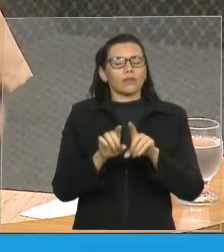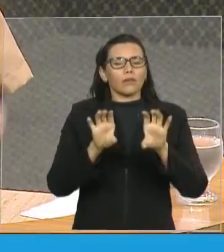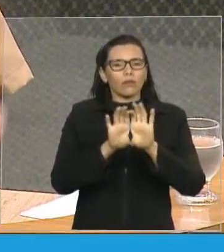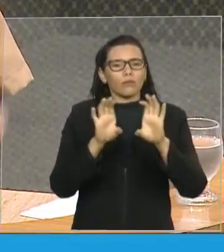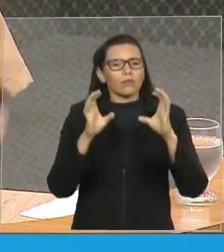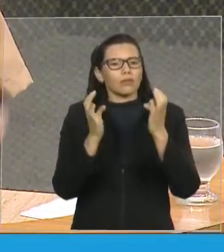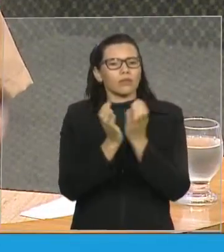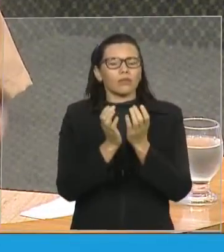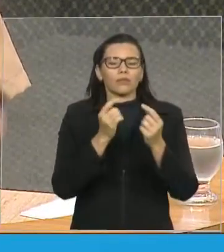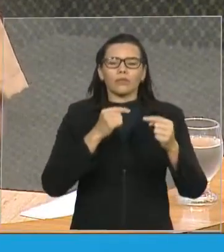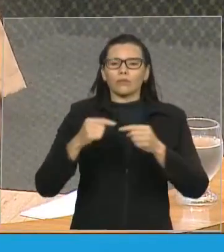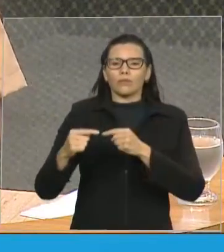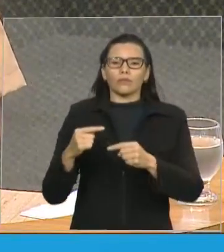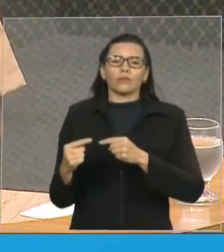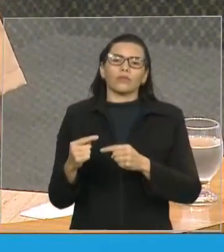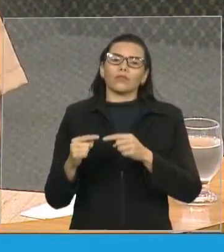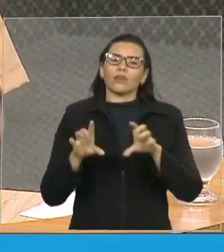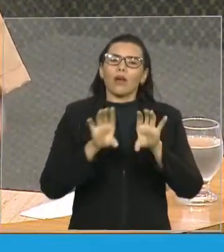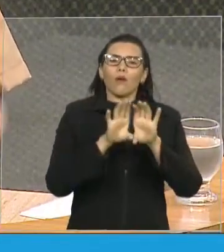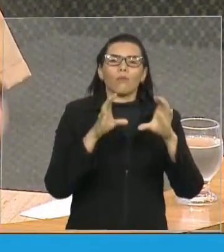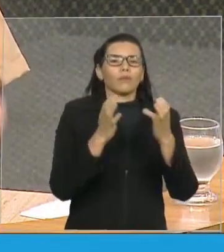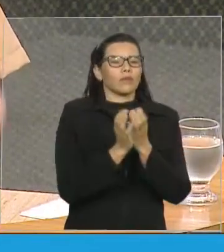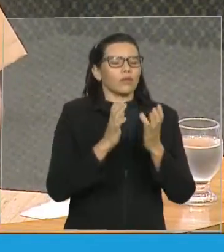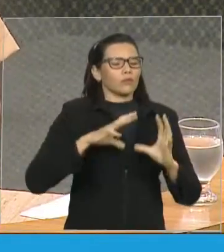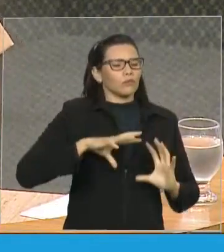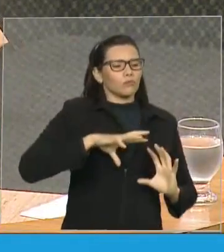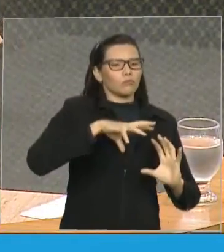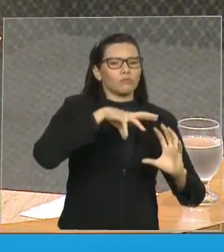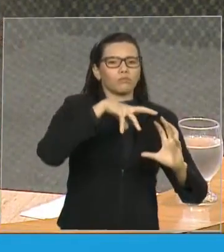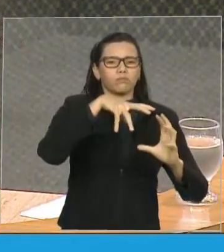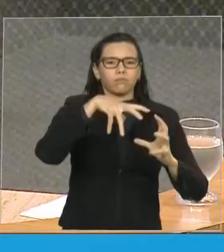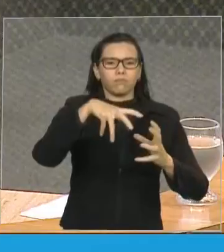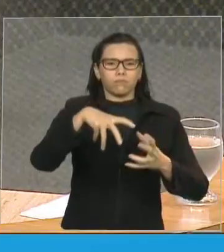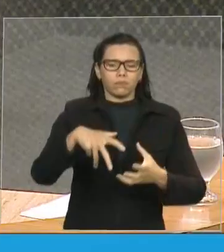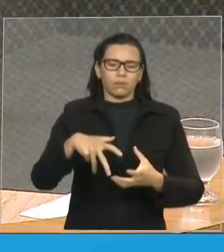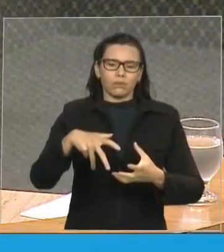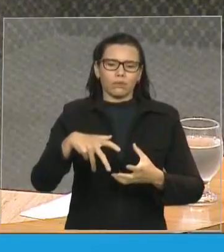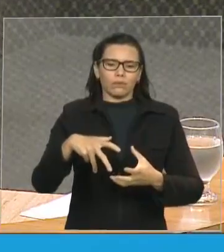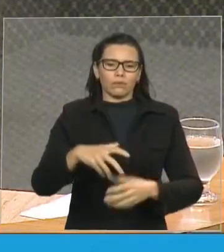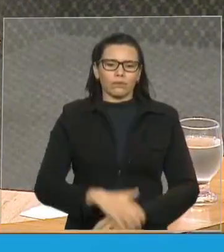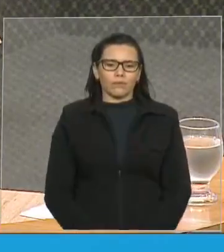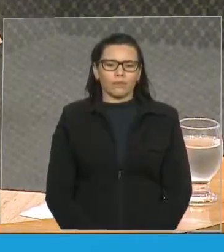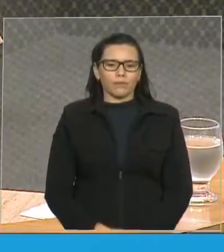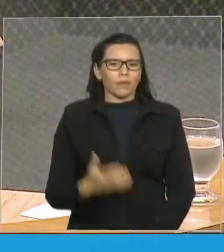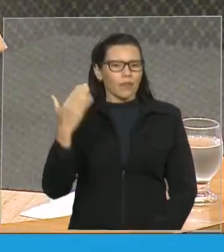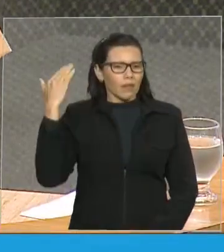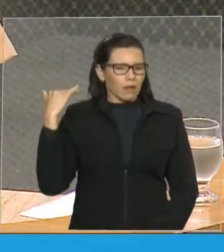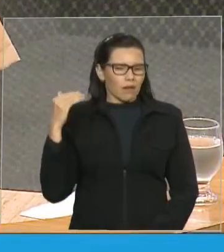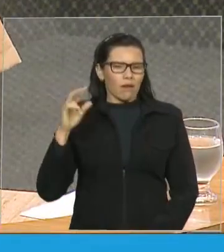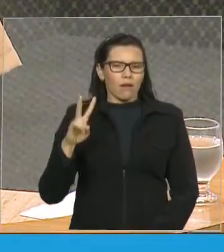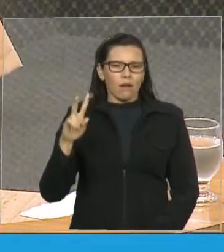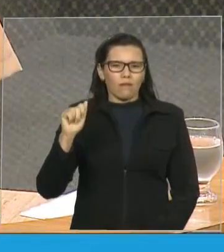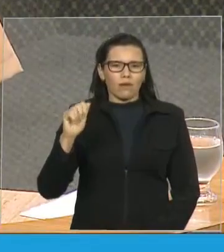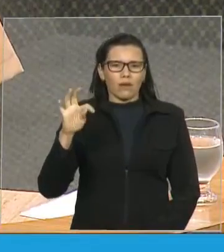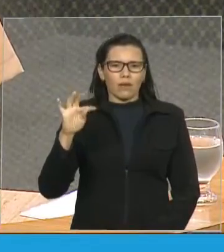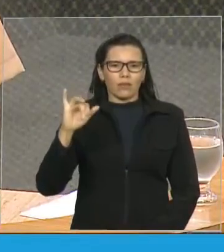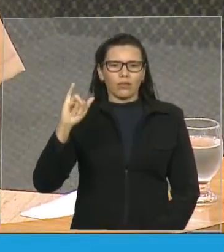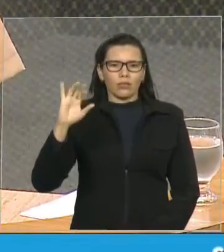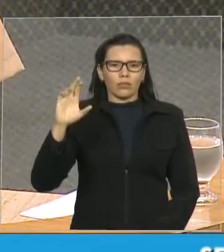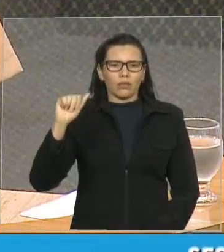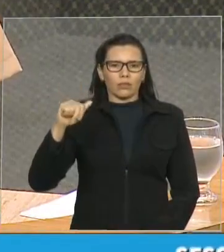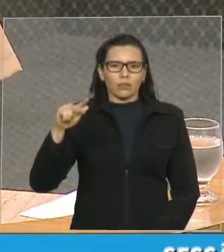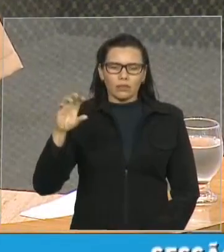a comunidade mundial. Naquele tempo, o Concílio Vaticano II constatava o